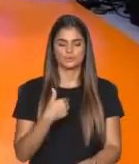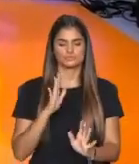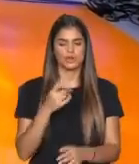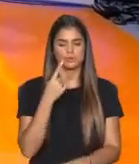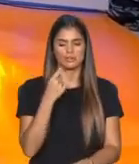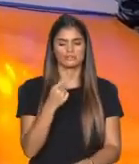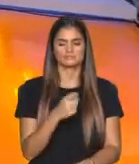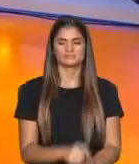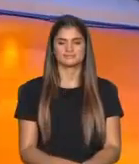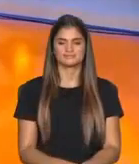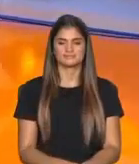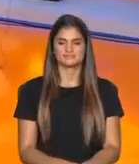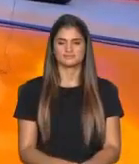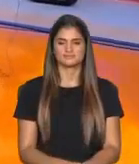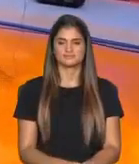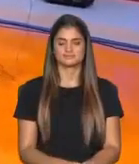eu.